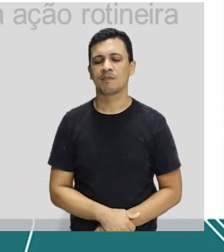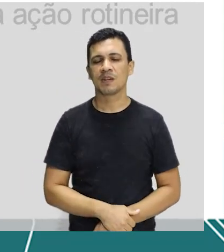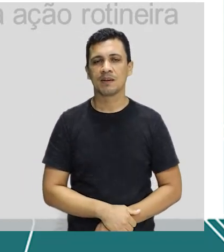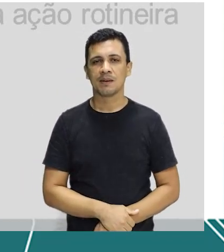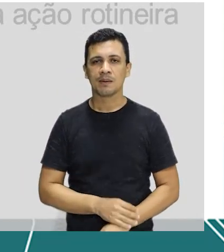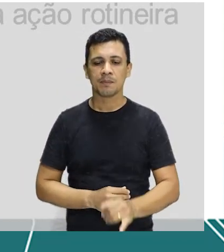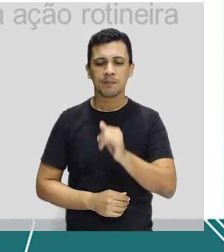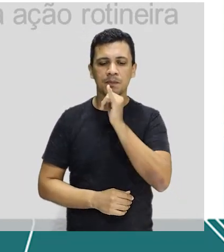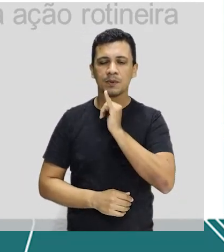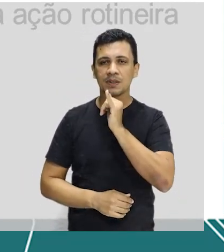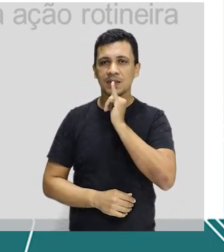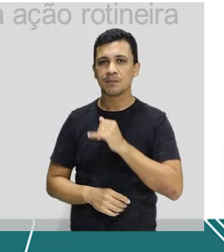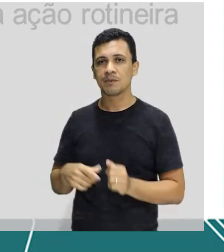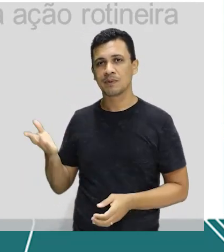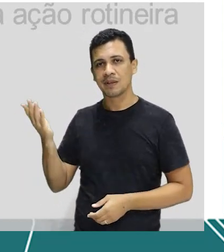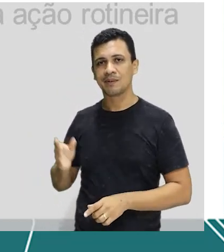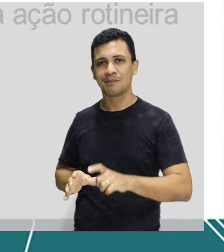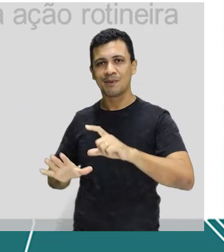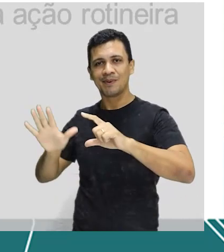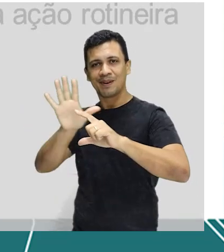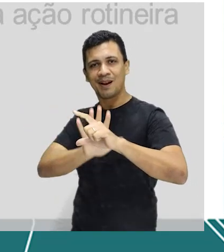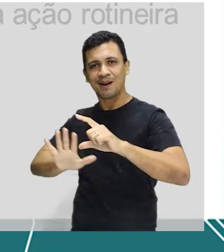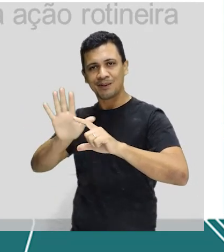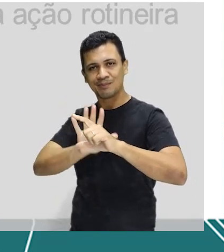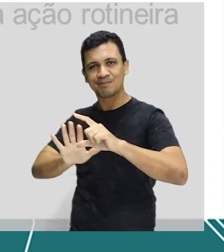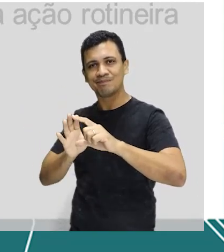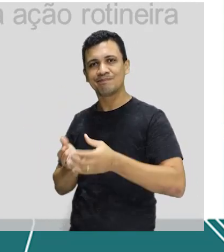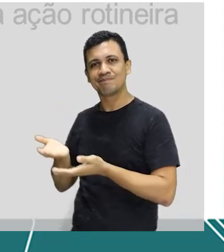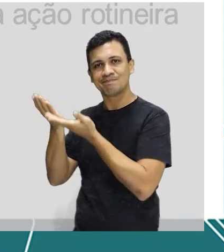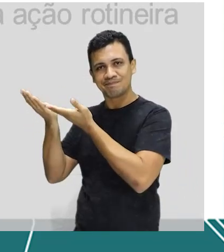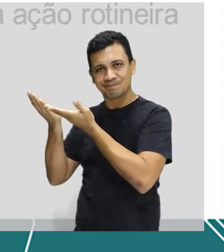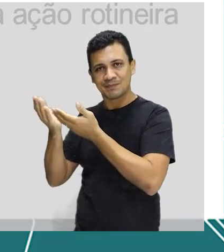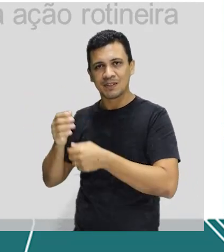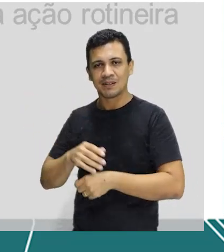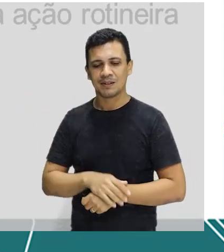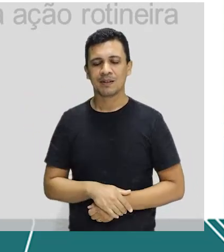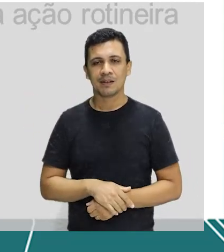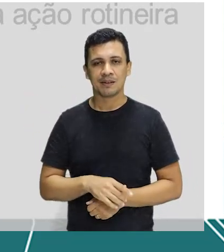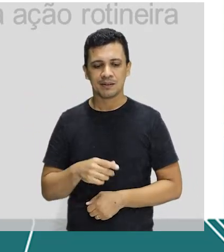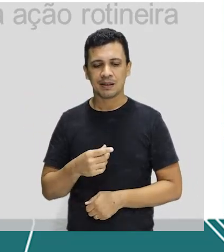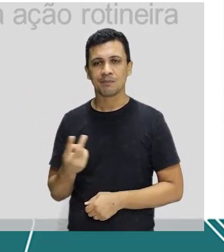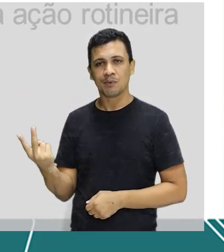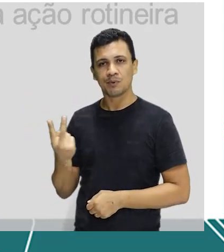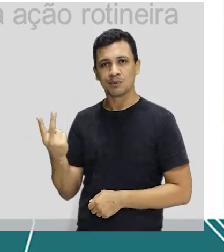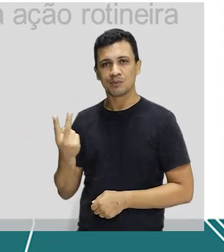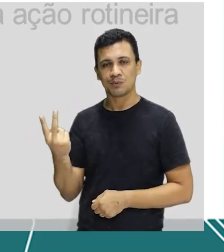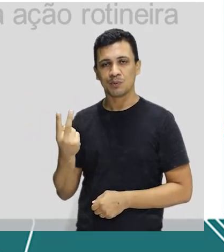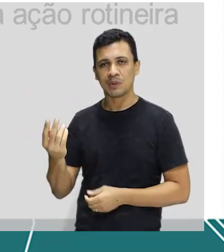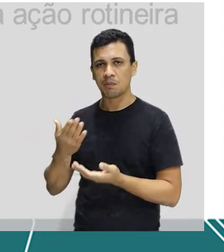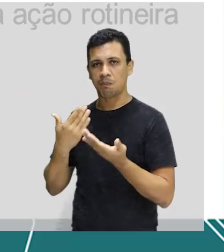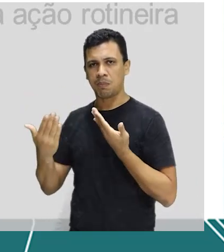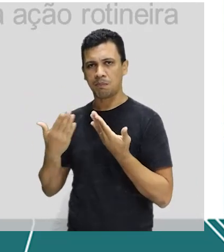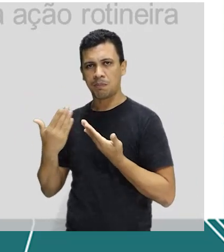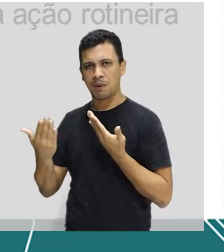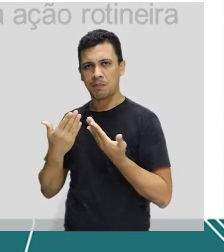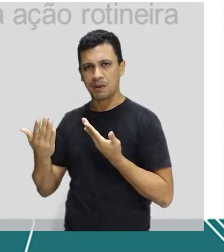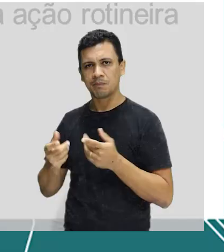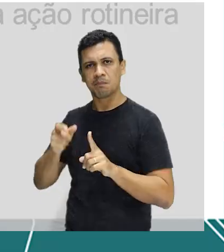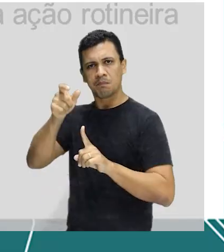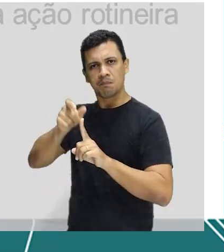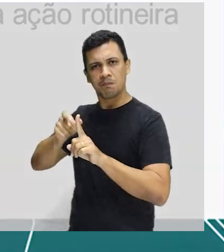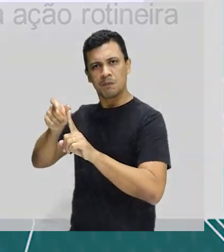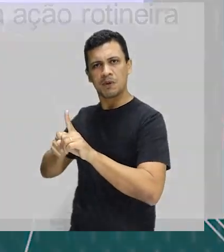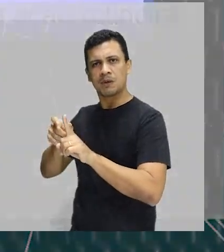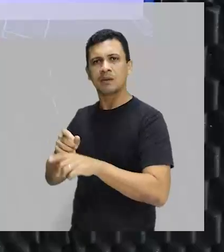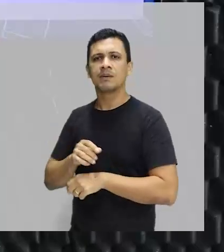por exemplo, o fragmento de um cartoon, de uma tirinha. Nessa tirinha eu tenho um diálogo entre dois personagens e o exercício me pede o